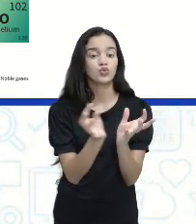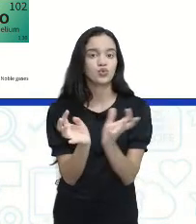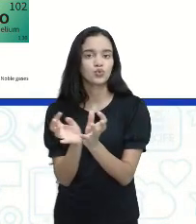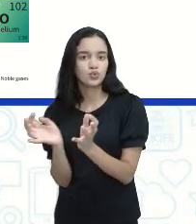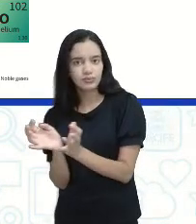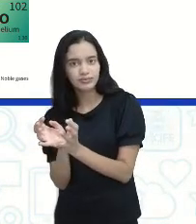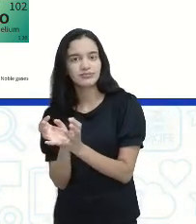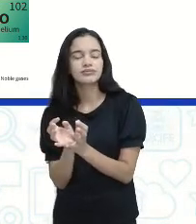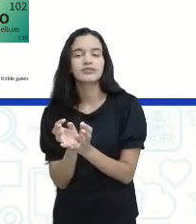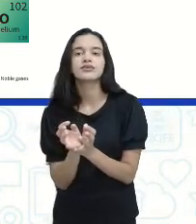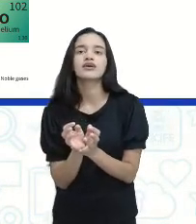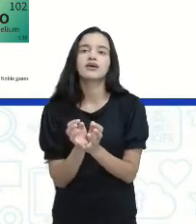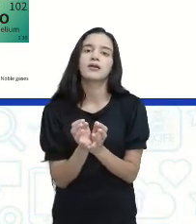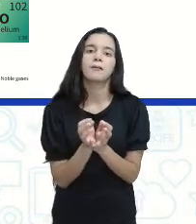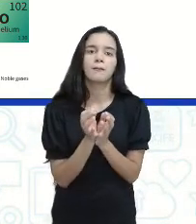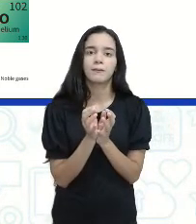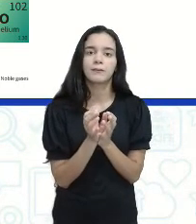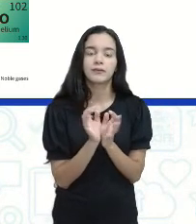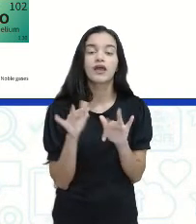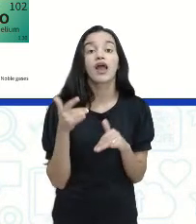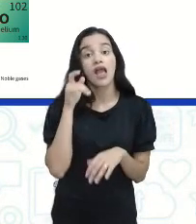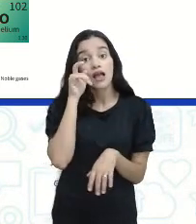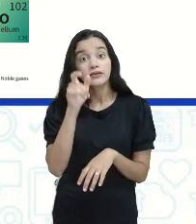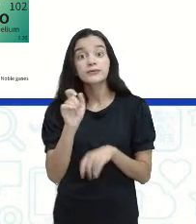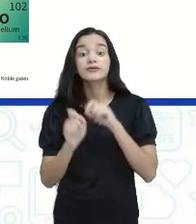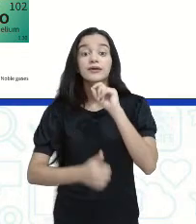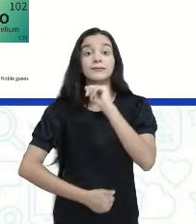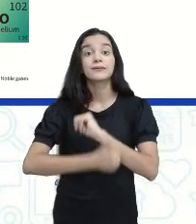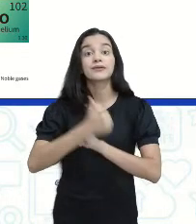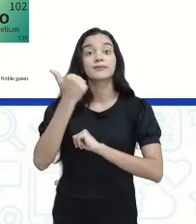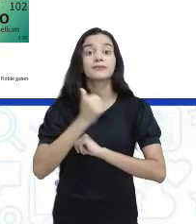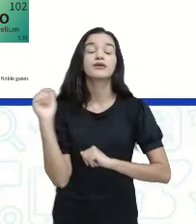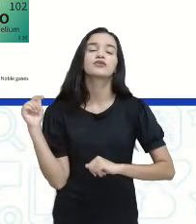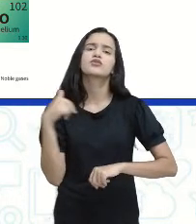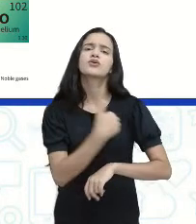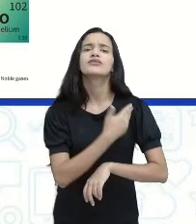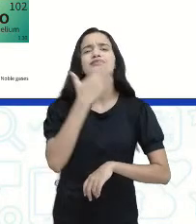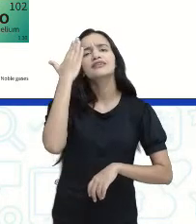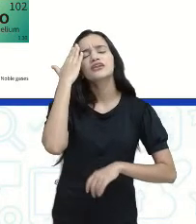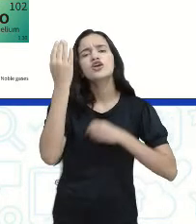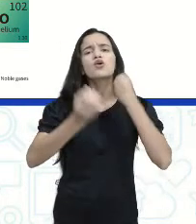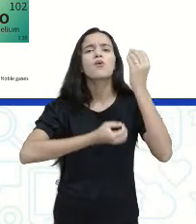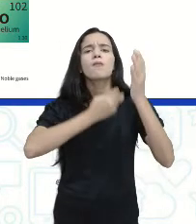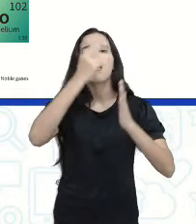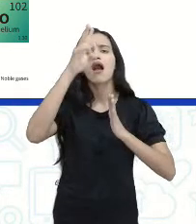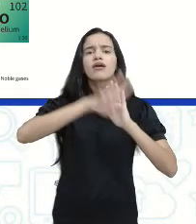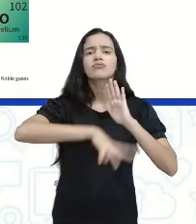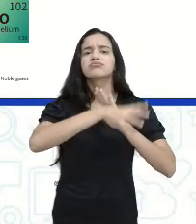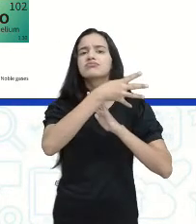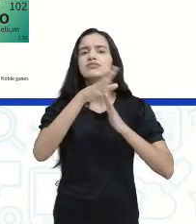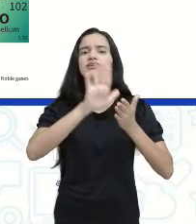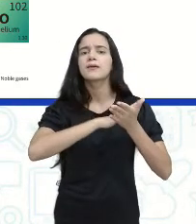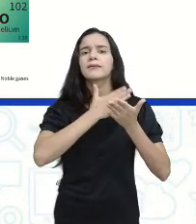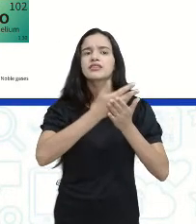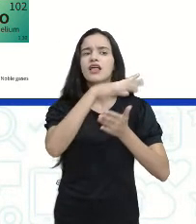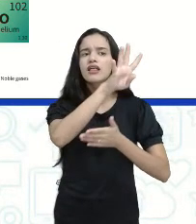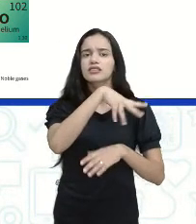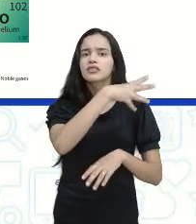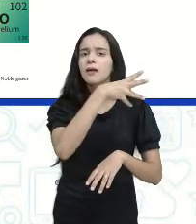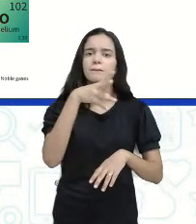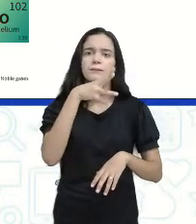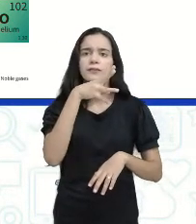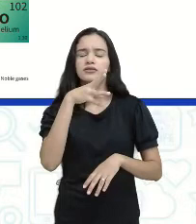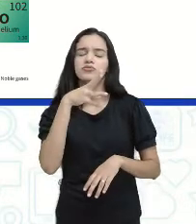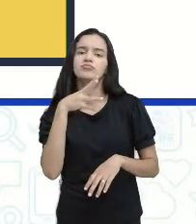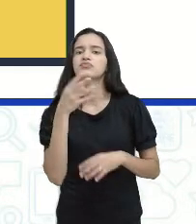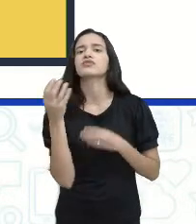né? E aí é interessante primeiro a gente entender como é que a gente vai ler essa tabela, né? A gente lê ela de cima para